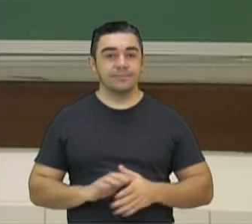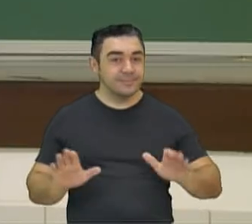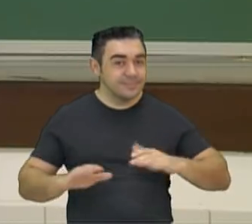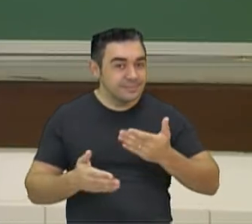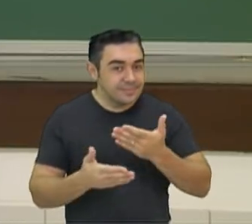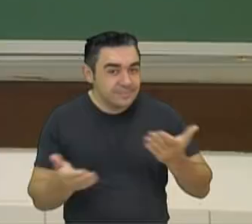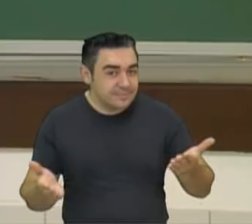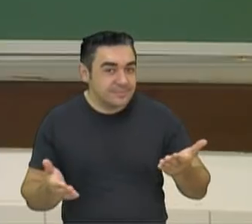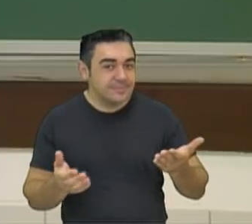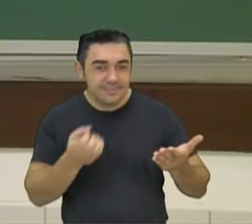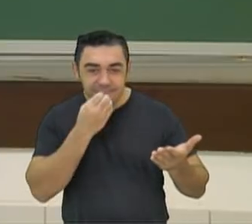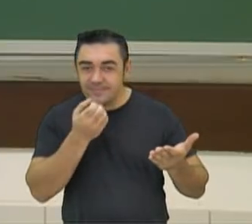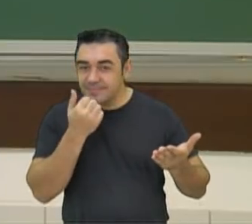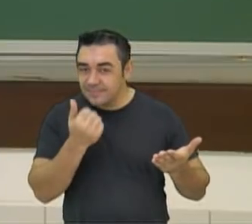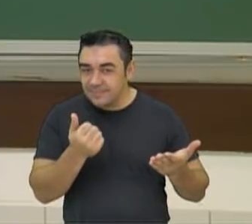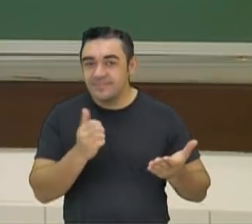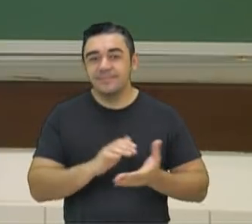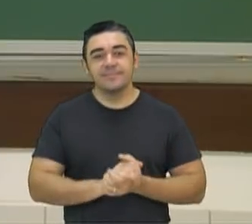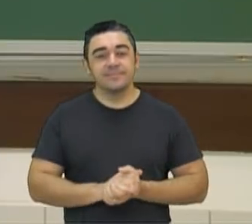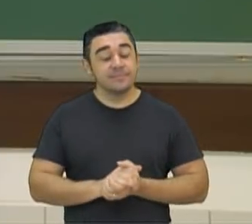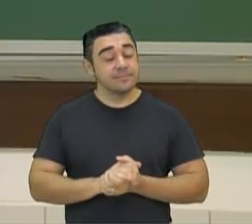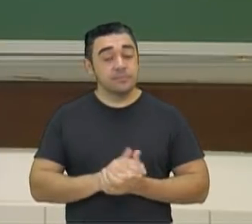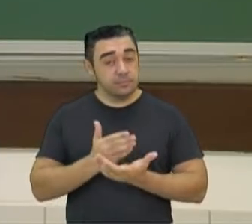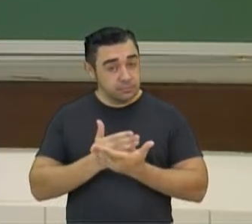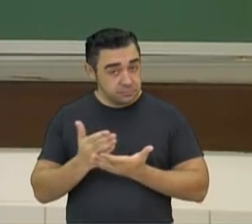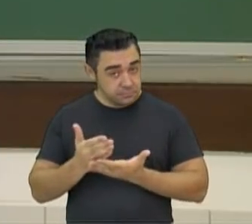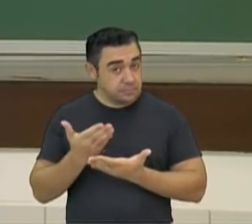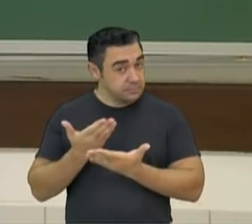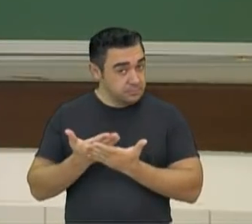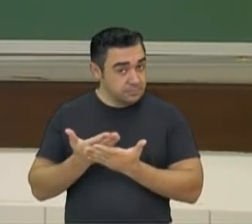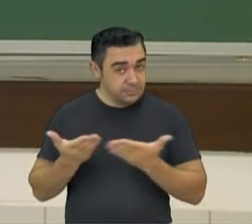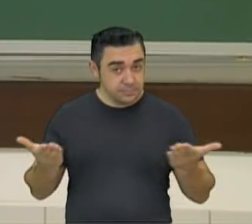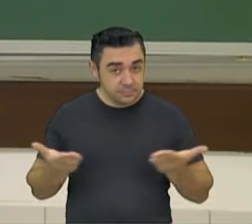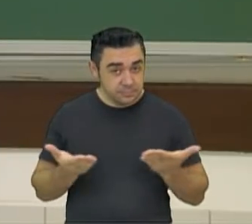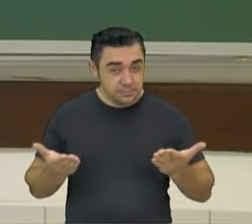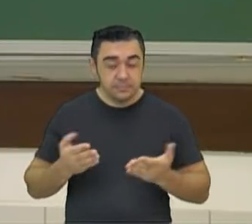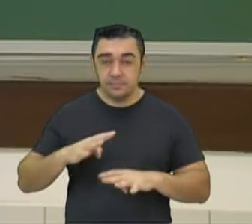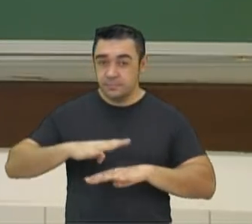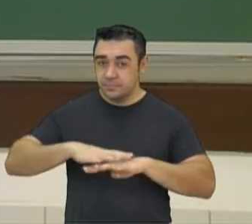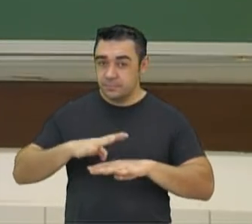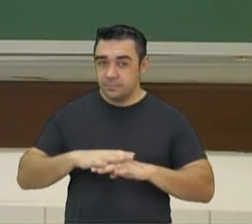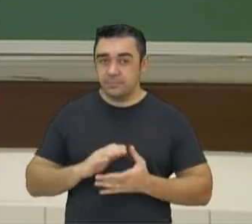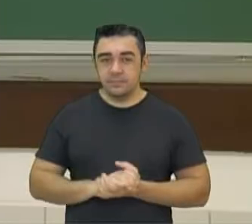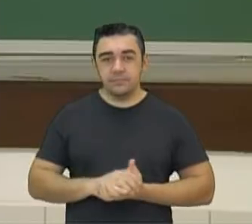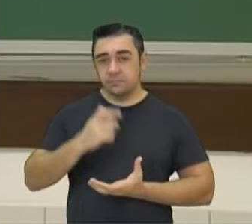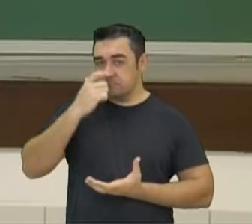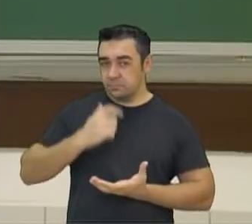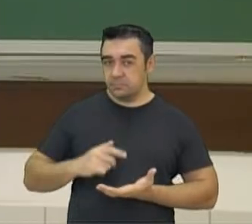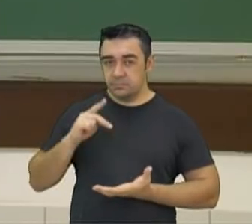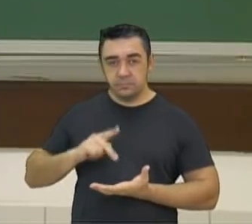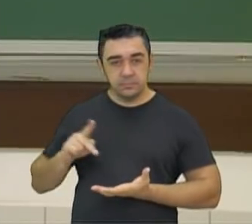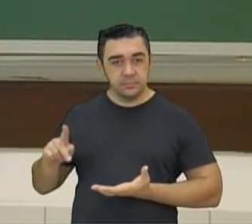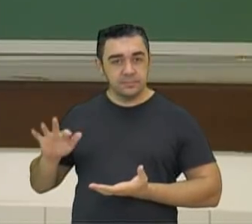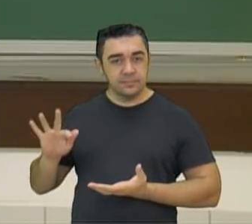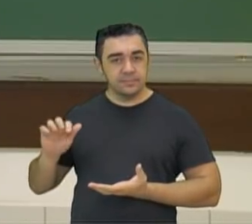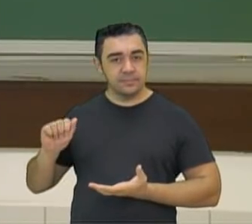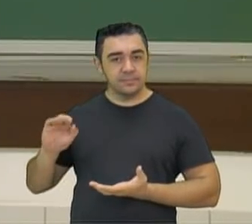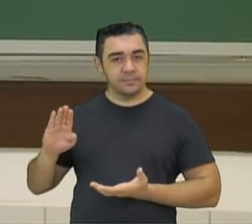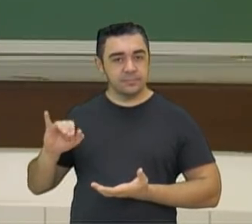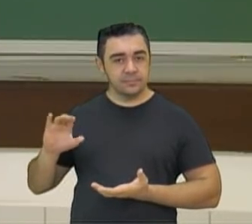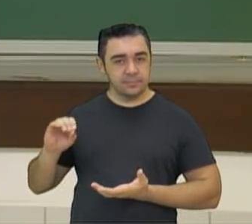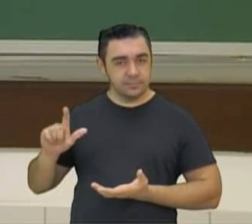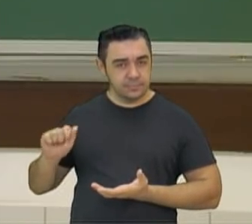Olá pessoal, tudo bom? Estamos iniciando mais uma aula de matemática. Eu sou a professora Fabiola e